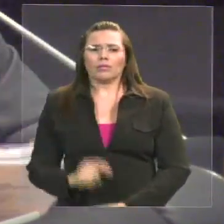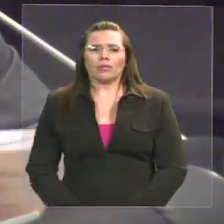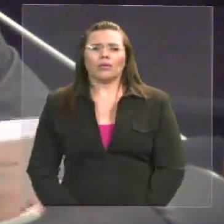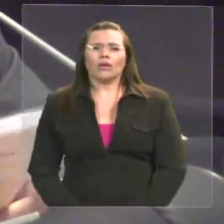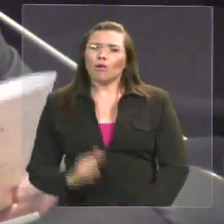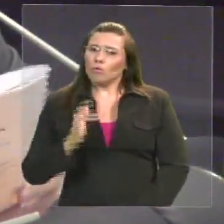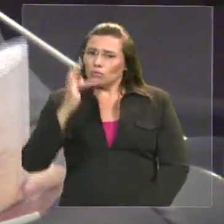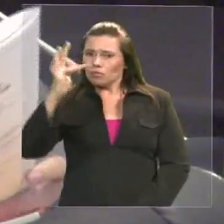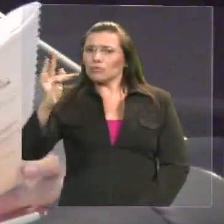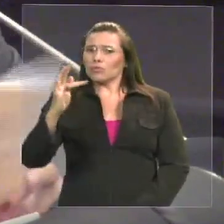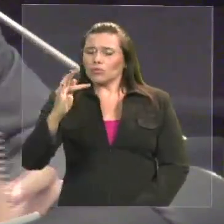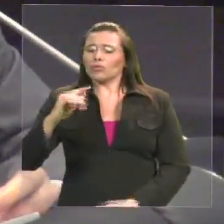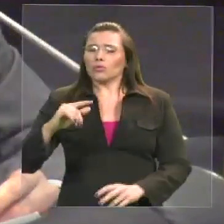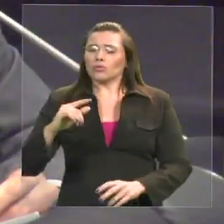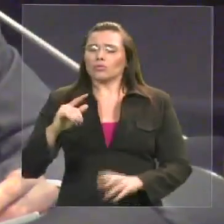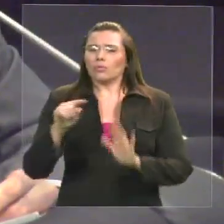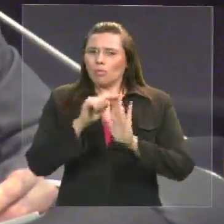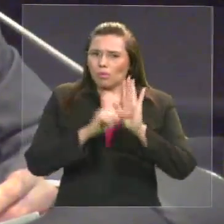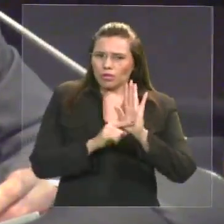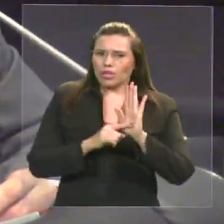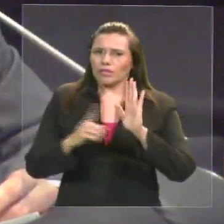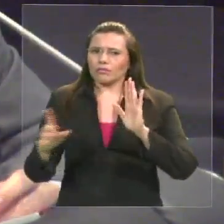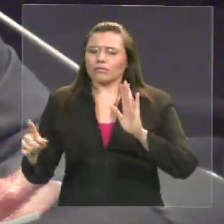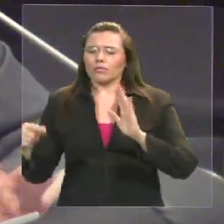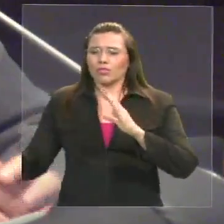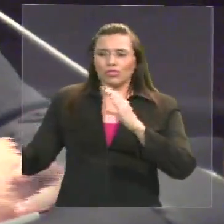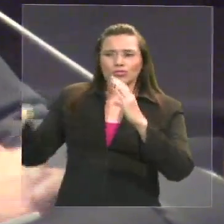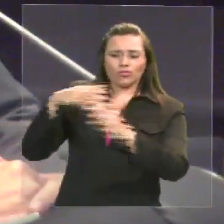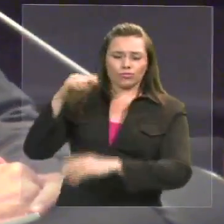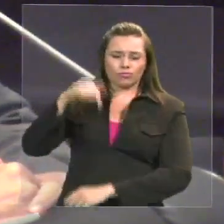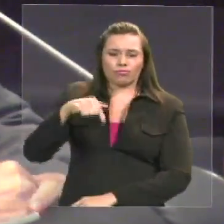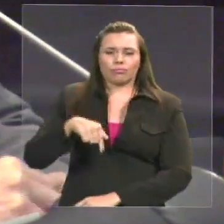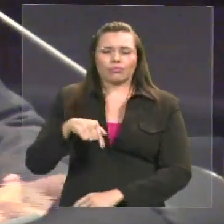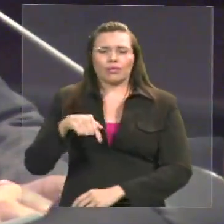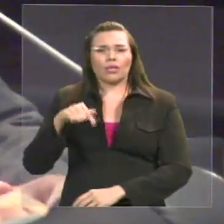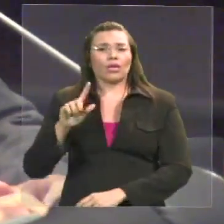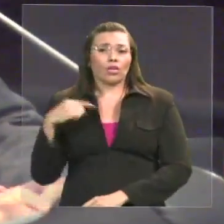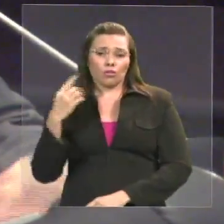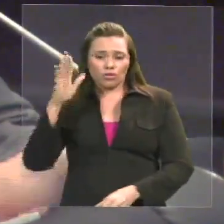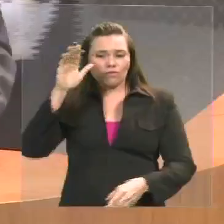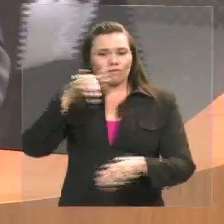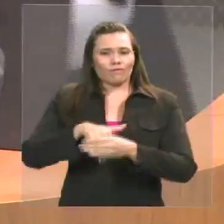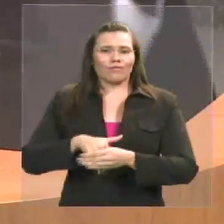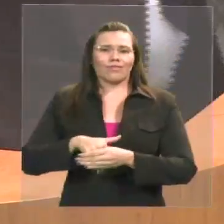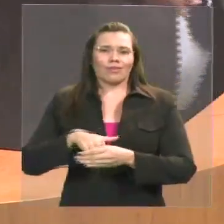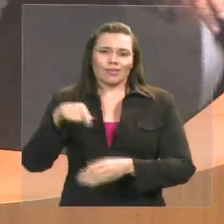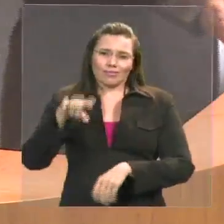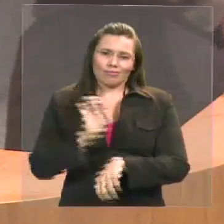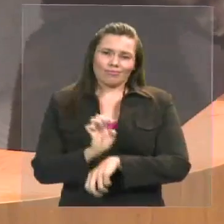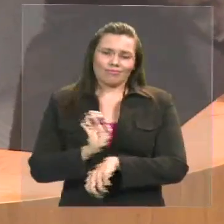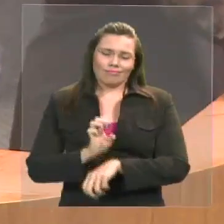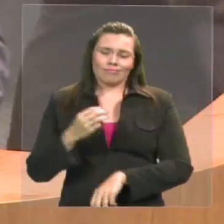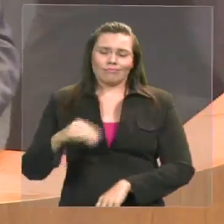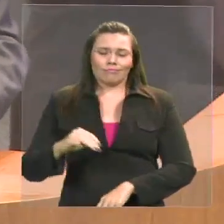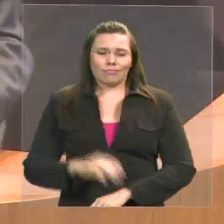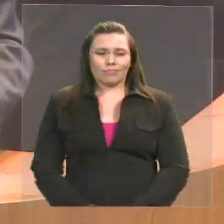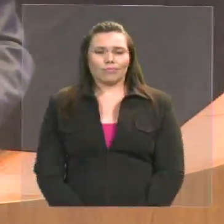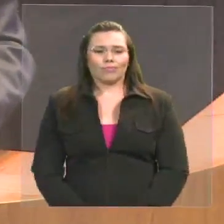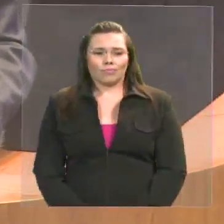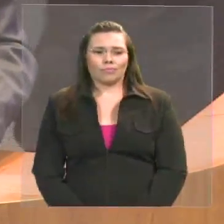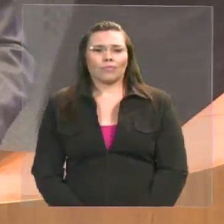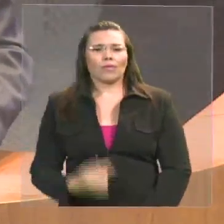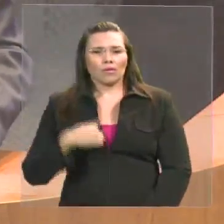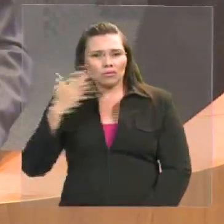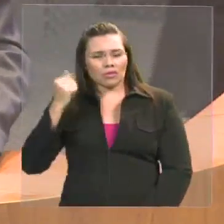aprovar e eles possam vigorar imediatamente para, assim, o bem do povo do Maranhão. Agradeço a Vossa Excelência pela parte.